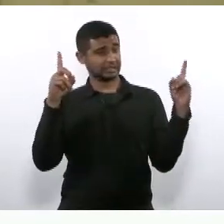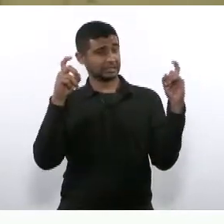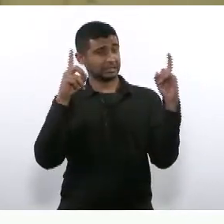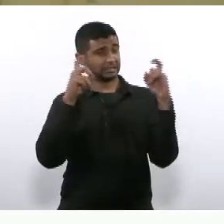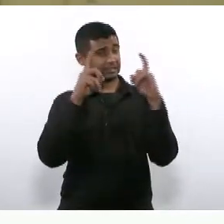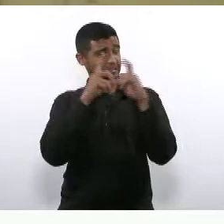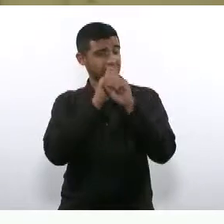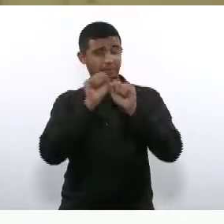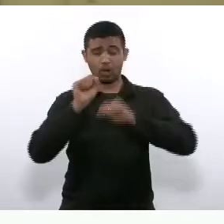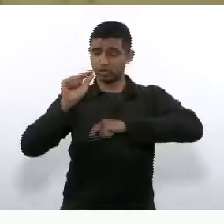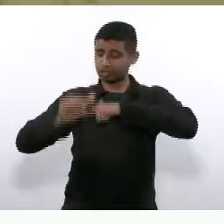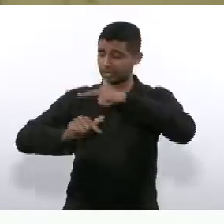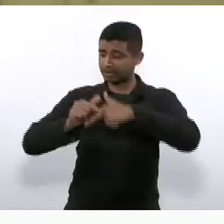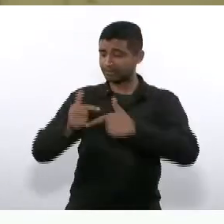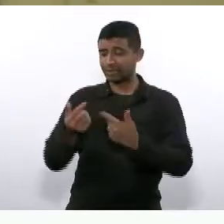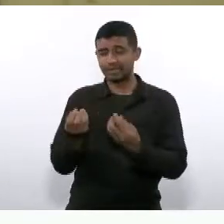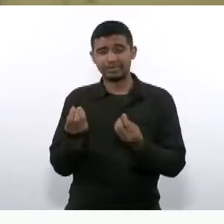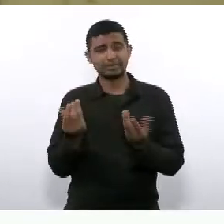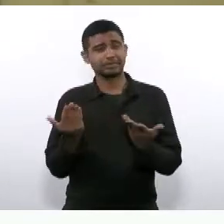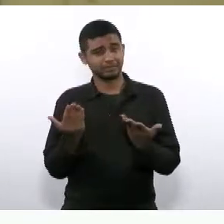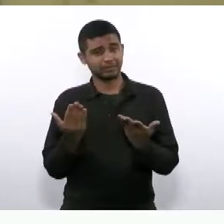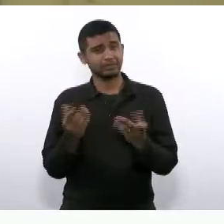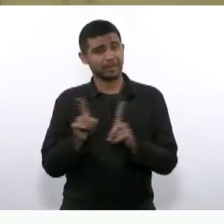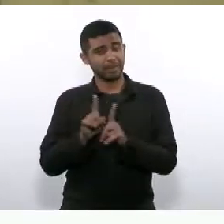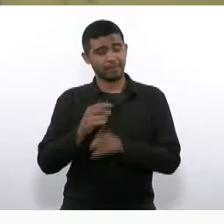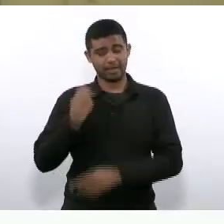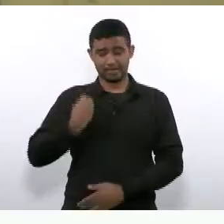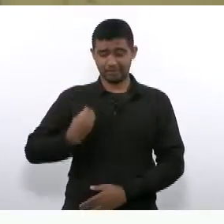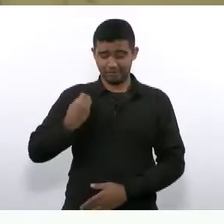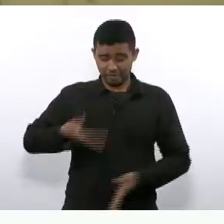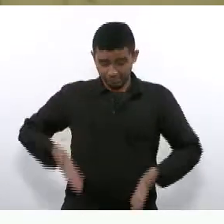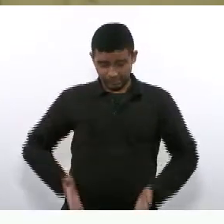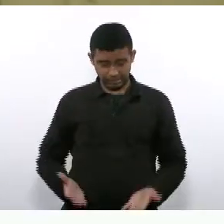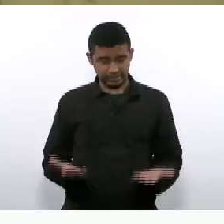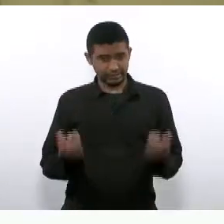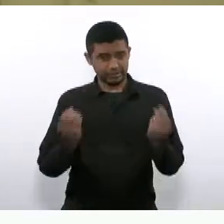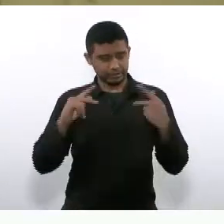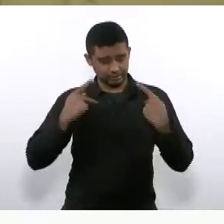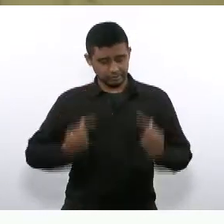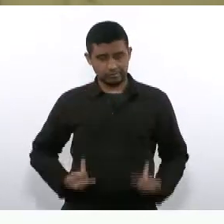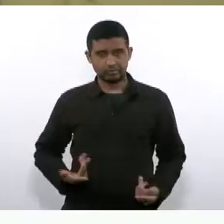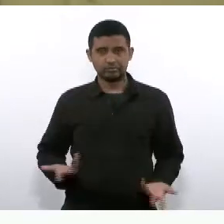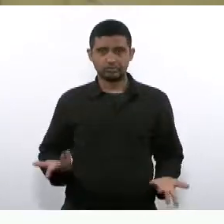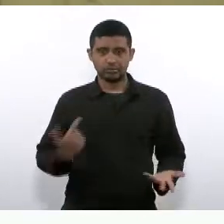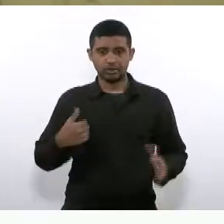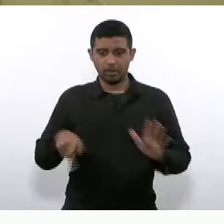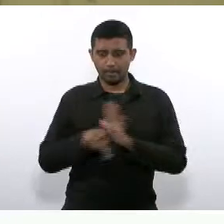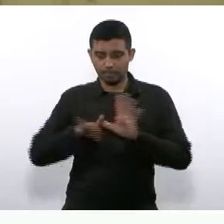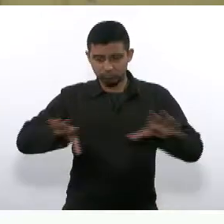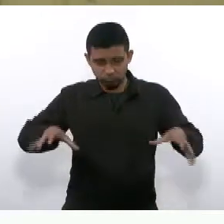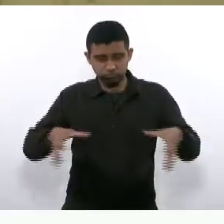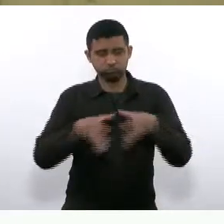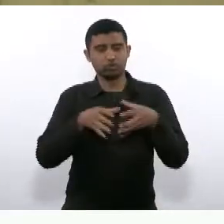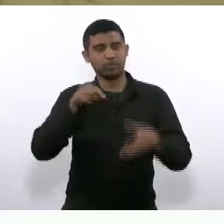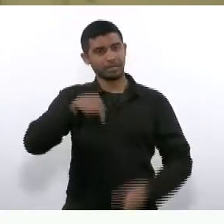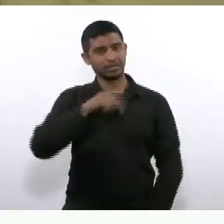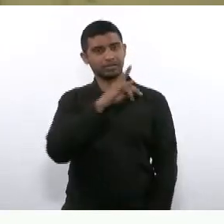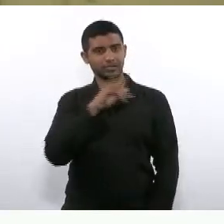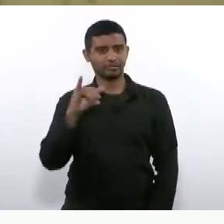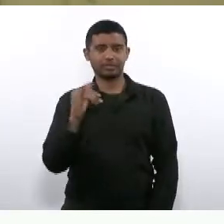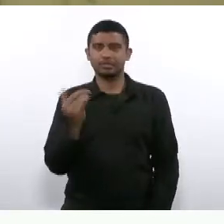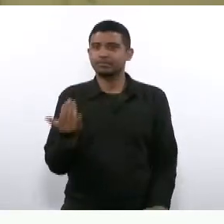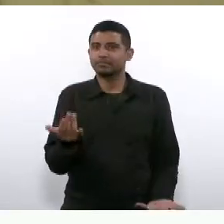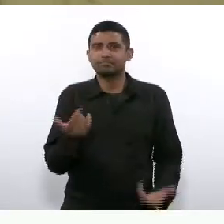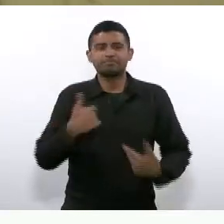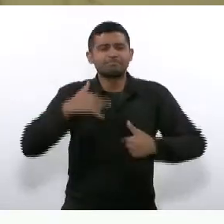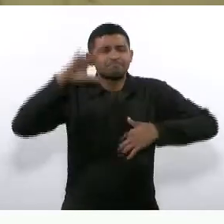sentidos, seja no trabalho, seja na sua própria existência enquanto pessoa humana. Então, fazer parte dessa CPI foi